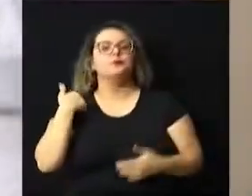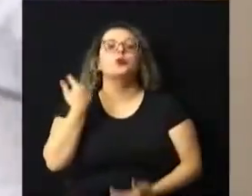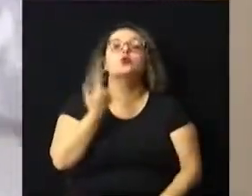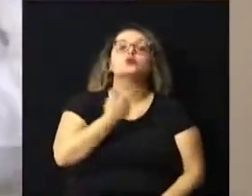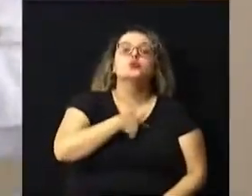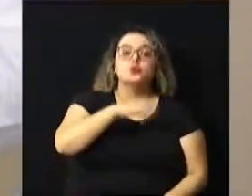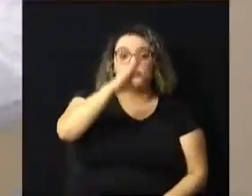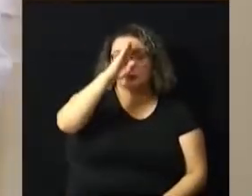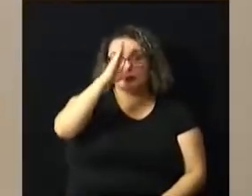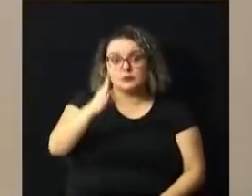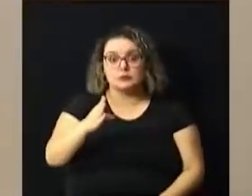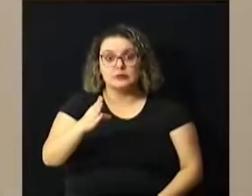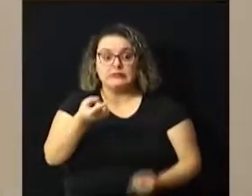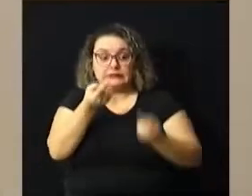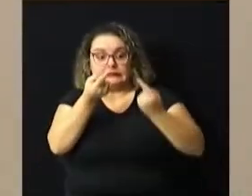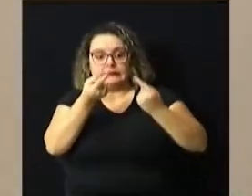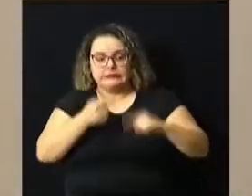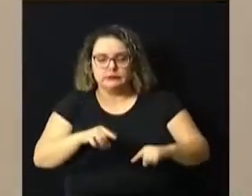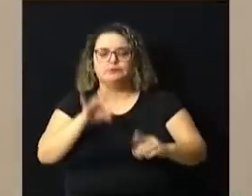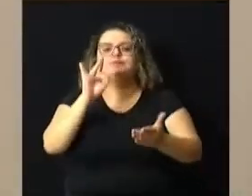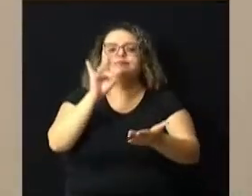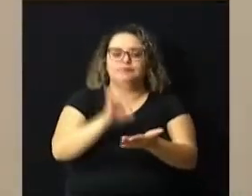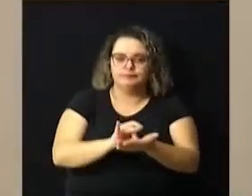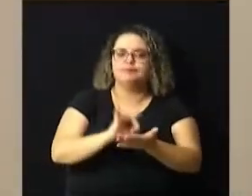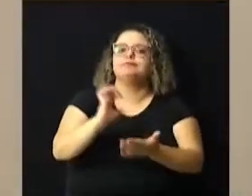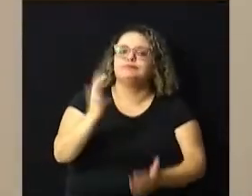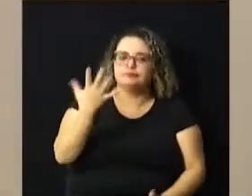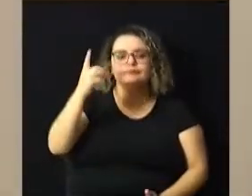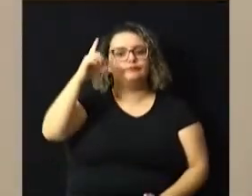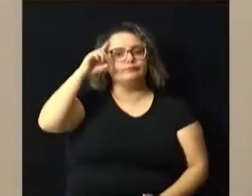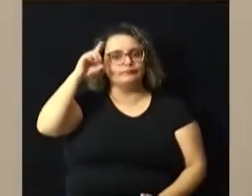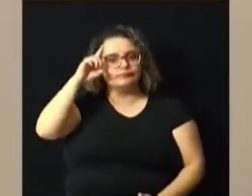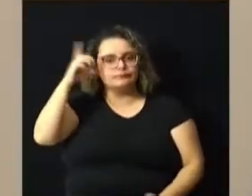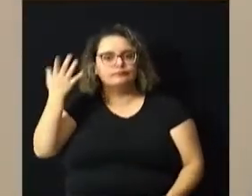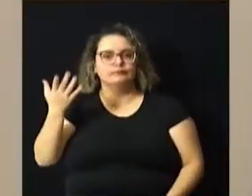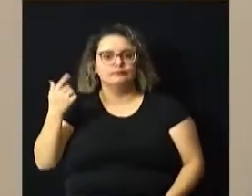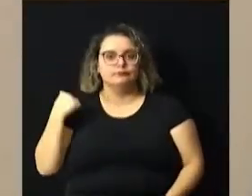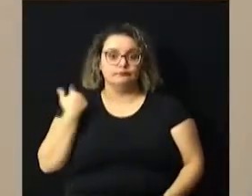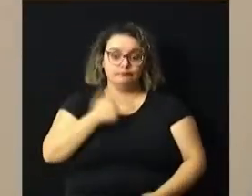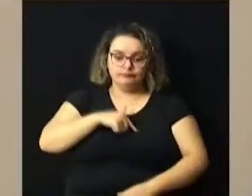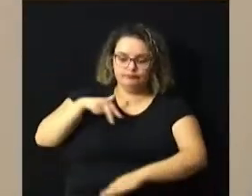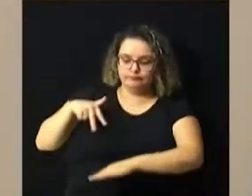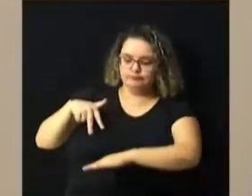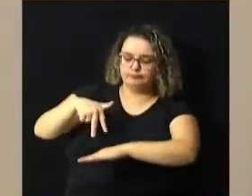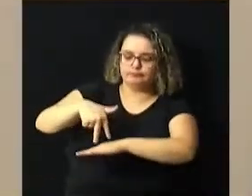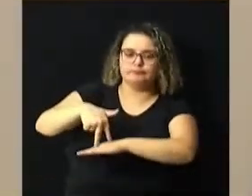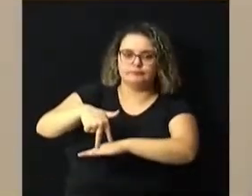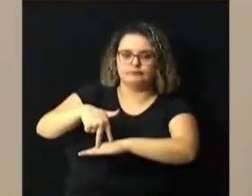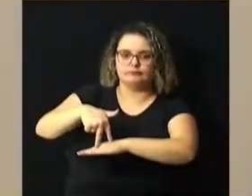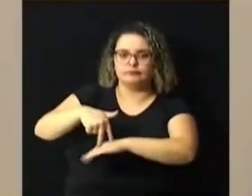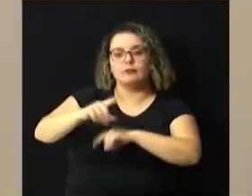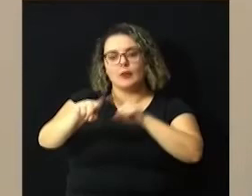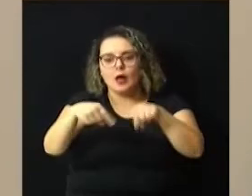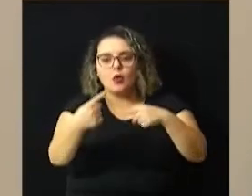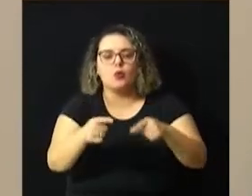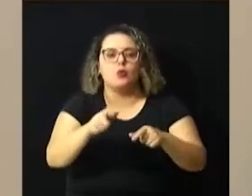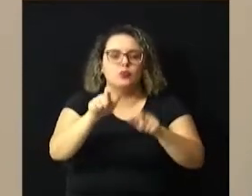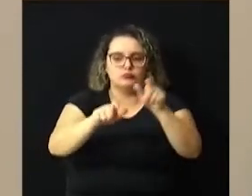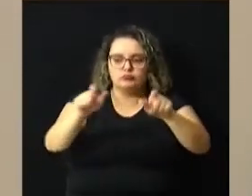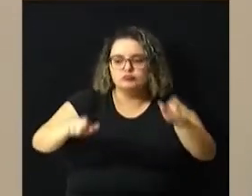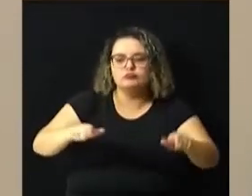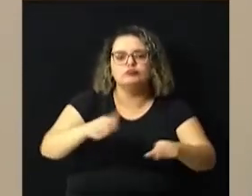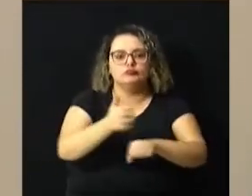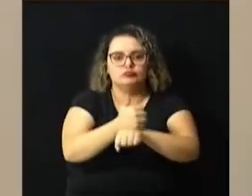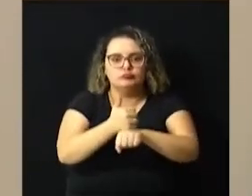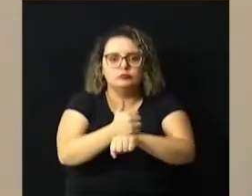nossos principais desafios, assim, que realmente acontecem no dia a dia é o nosso posicionamento frente a outros profissionais. Então,